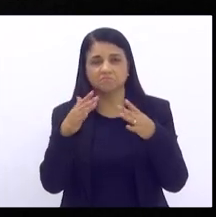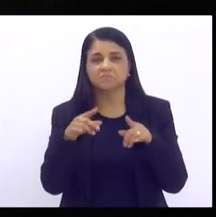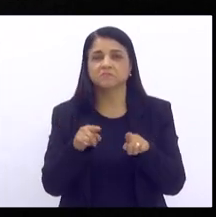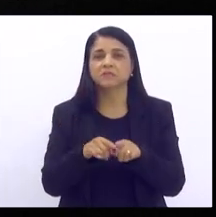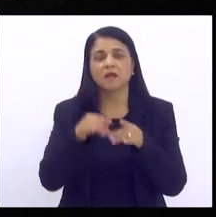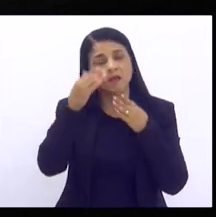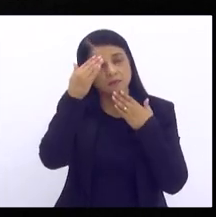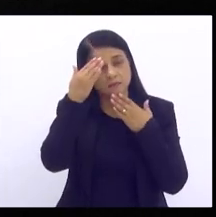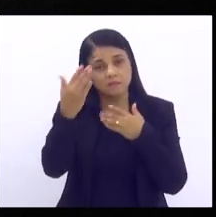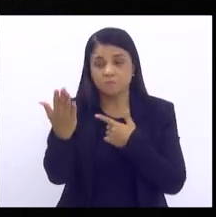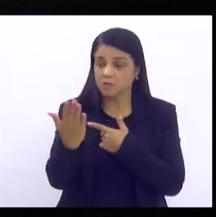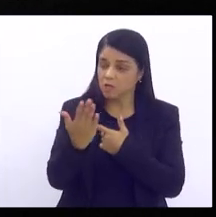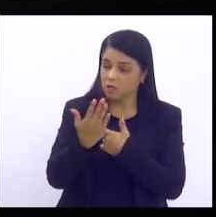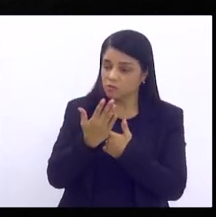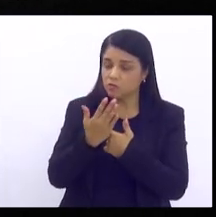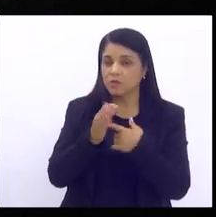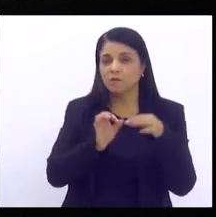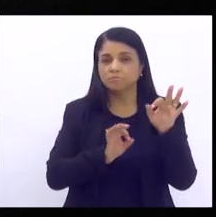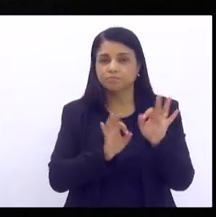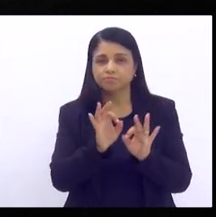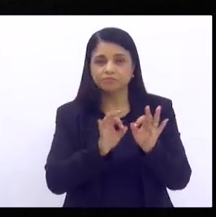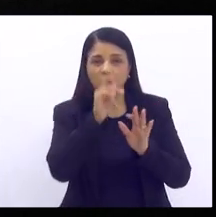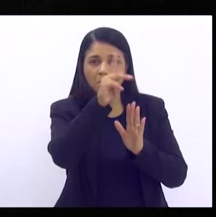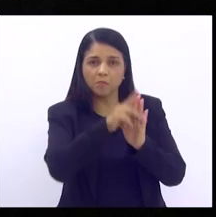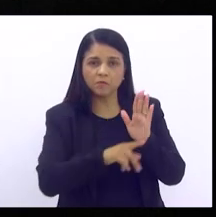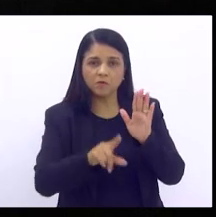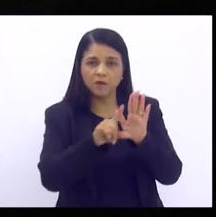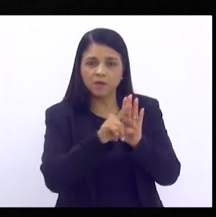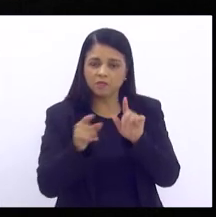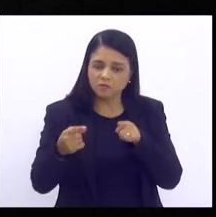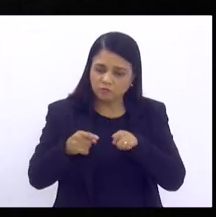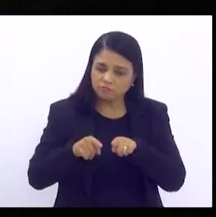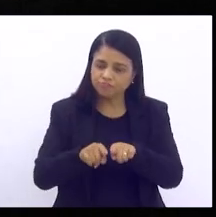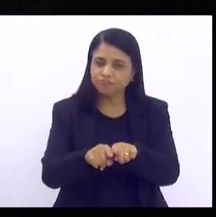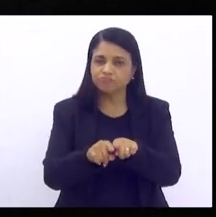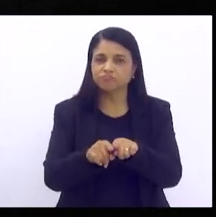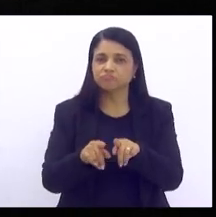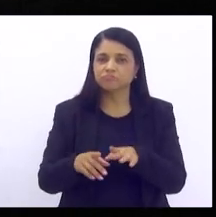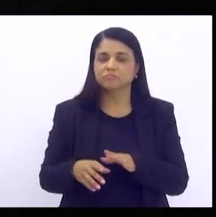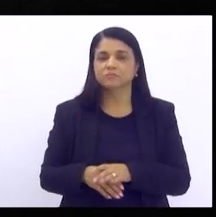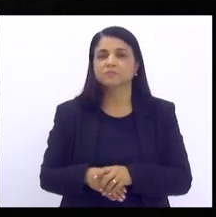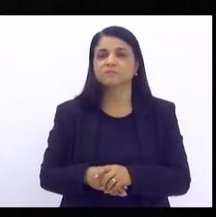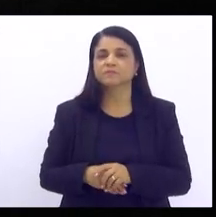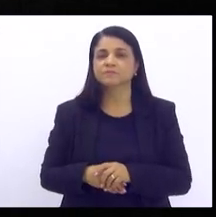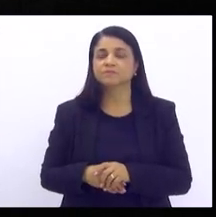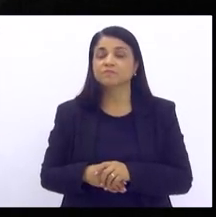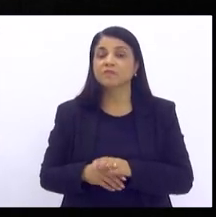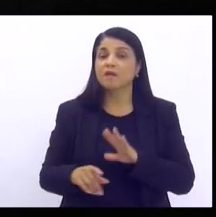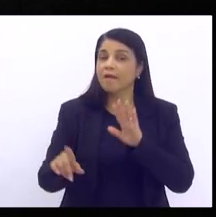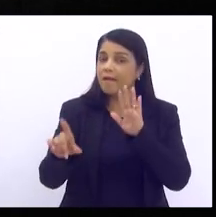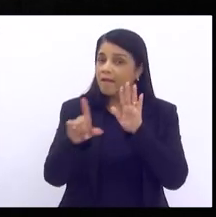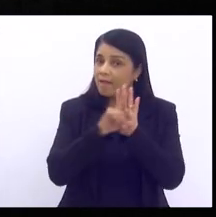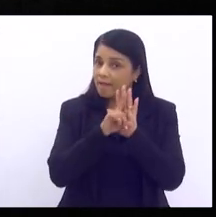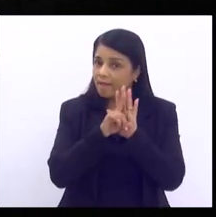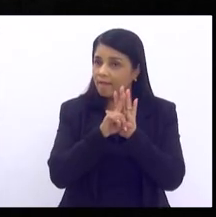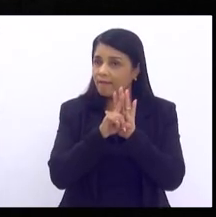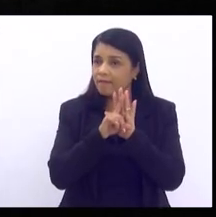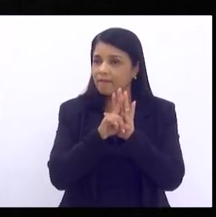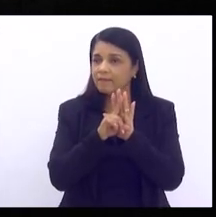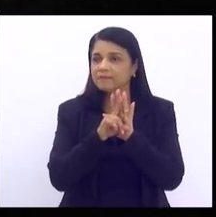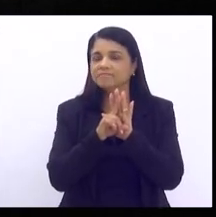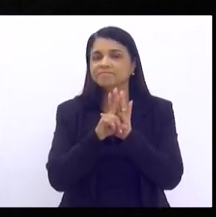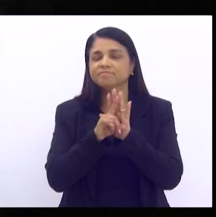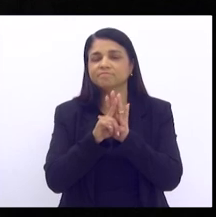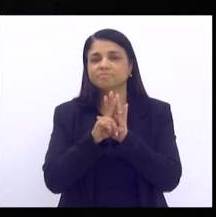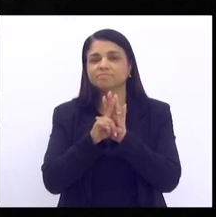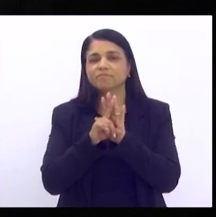agradecer por ter me ajudado a elaborar esse magnífico projeto junto. Essa lei vai